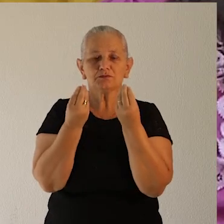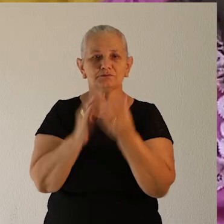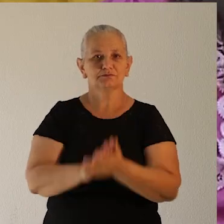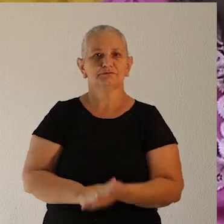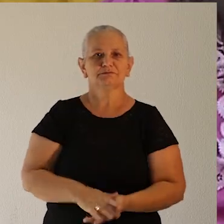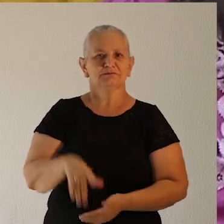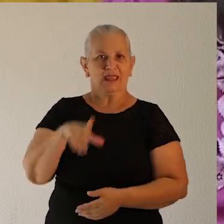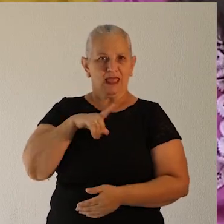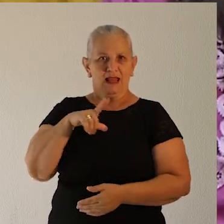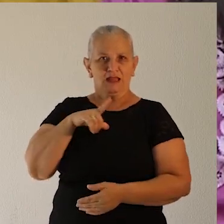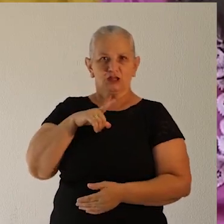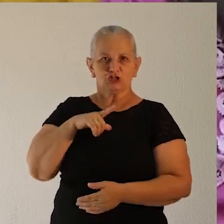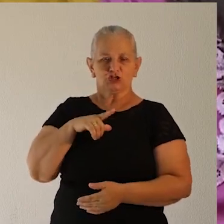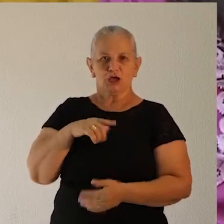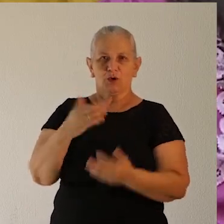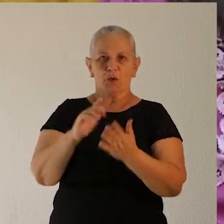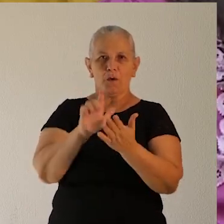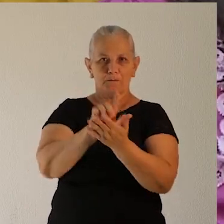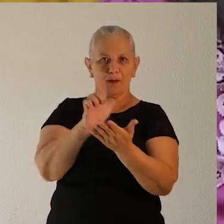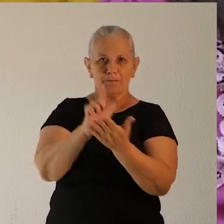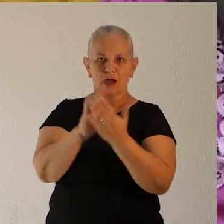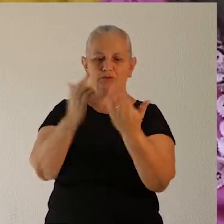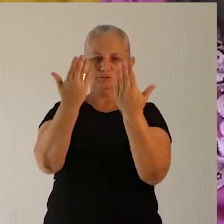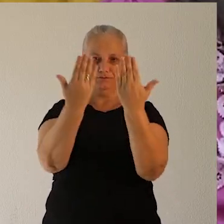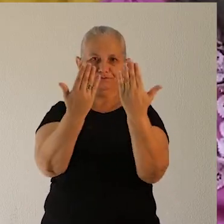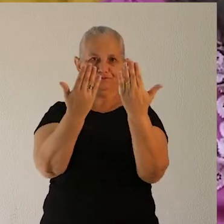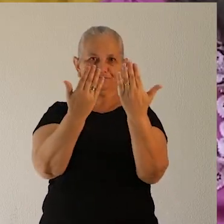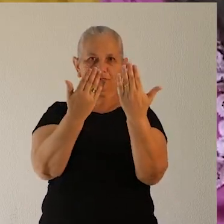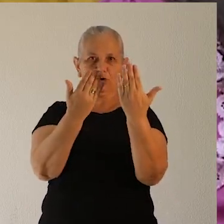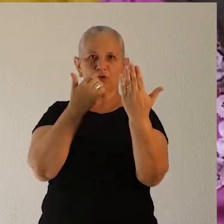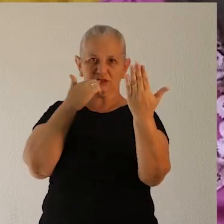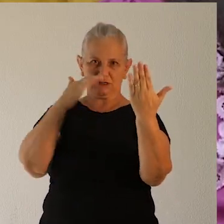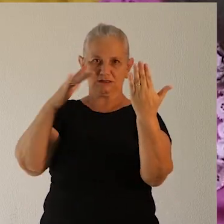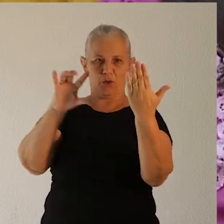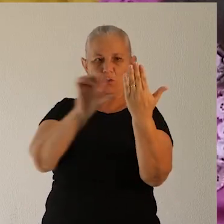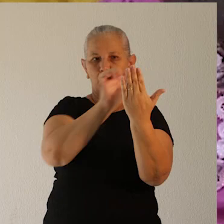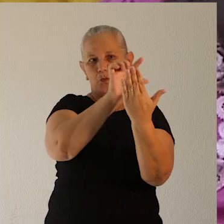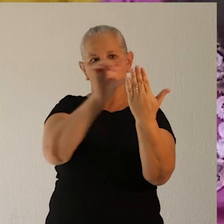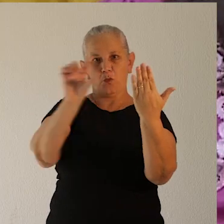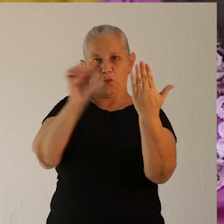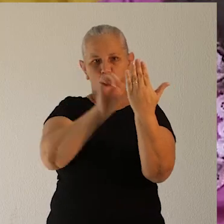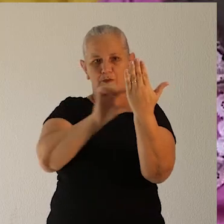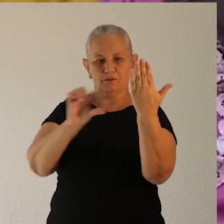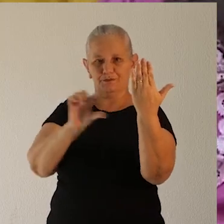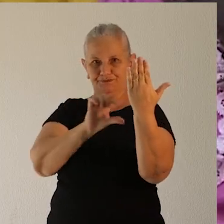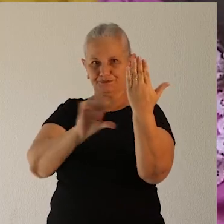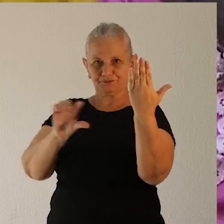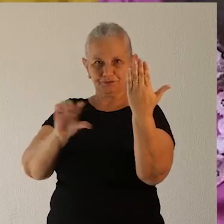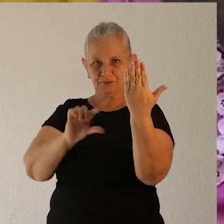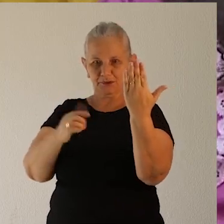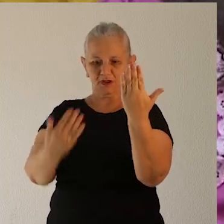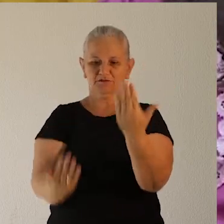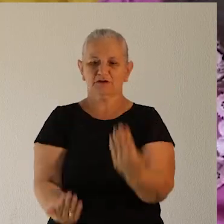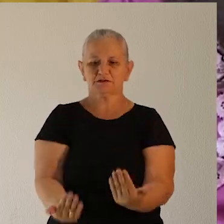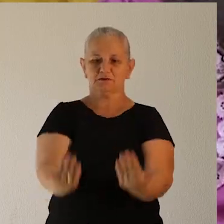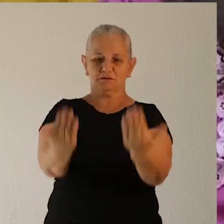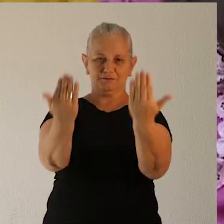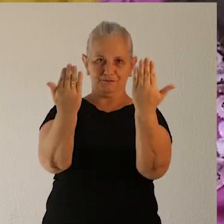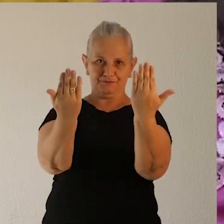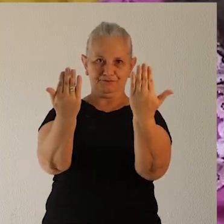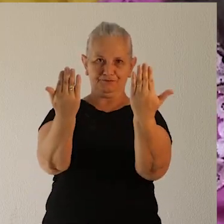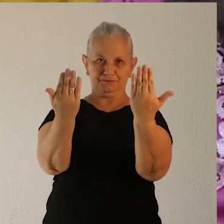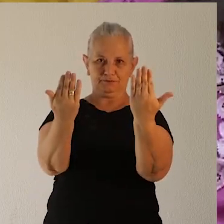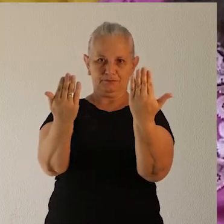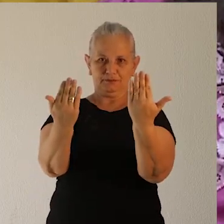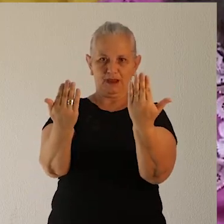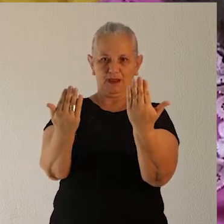que ficar, ele tinha uma partitura que é para ler as letras, que nem essa daqui que eu tenho aqui, né? Que eu tô lendo também. E ele andava